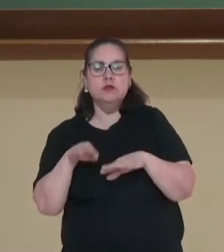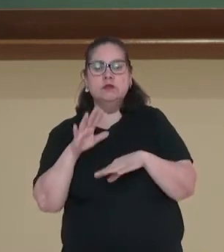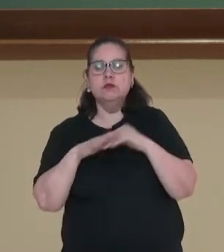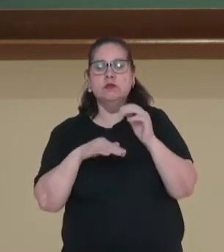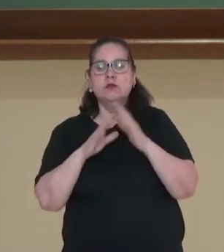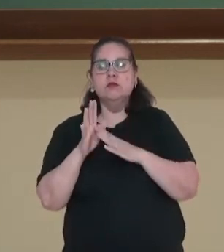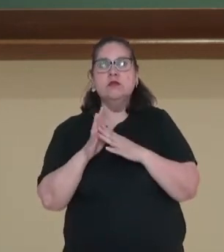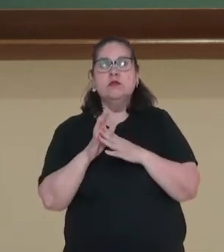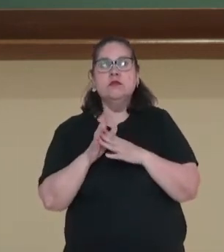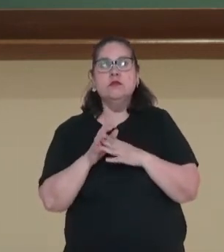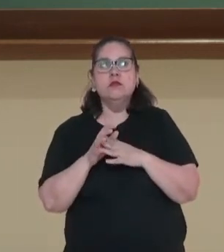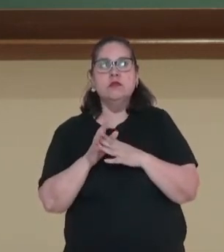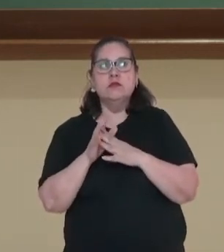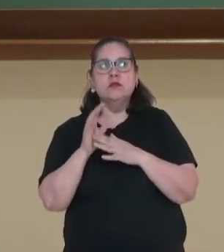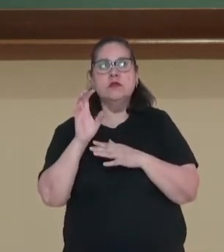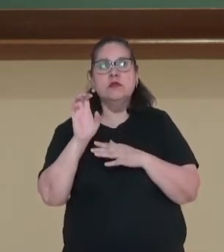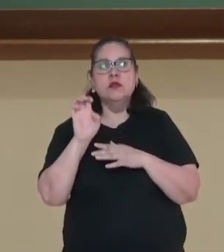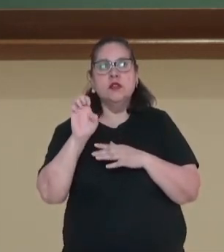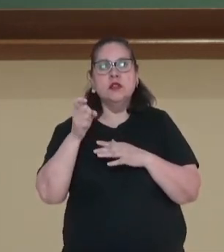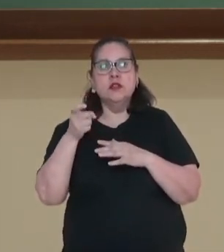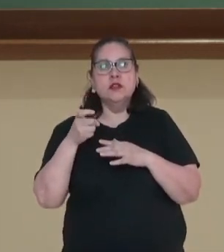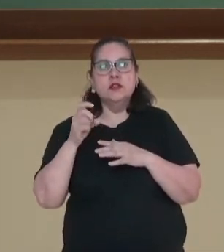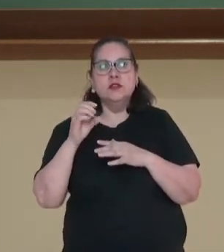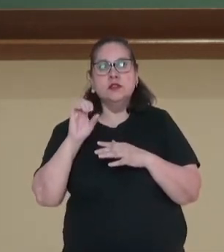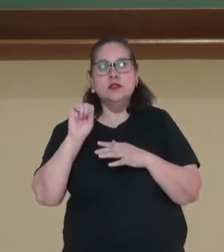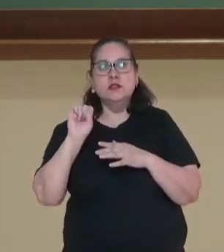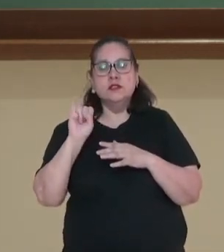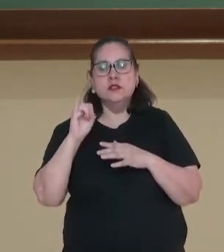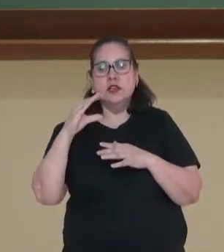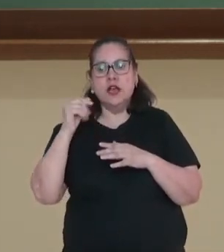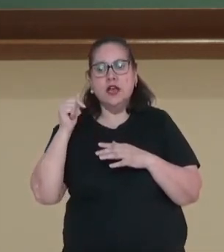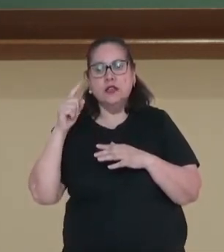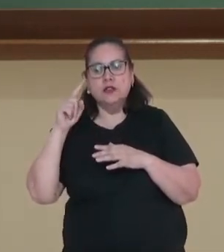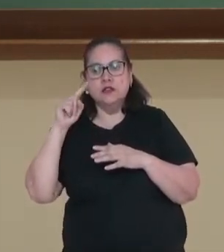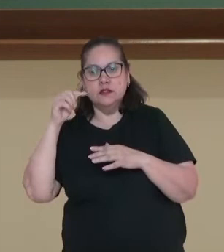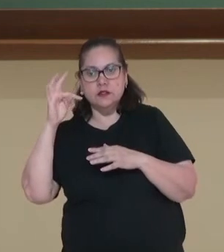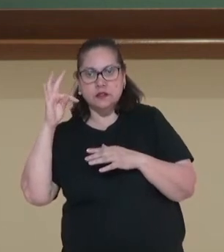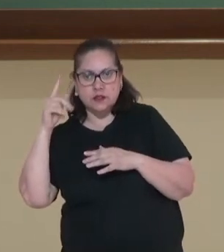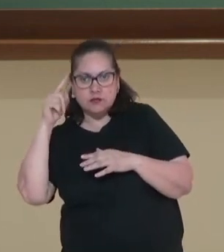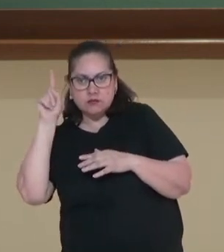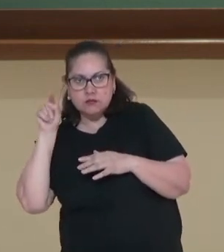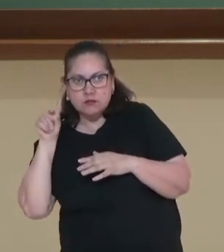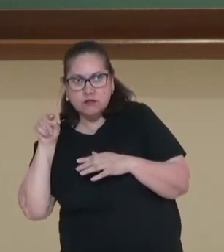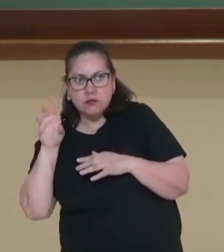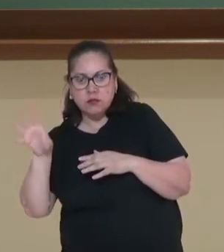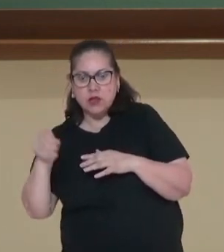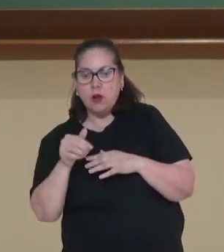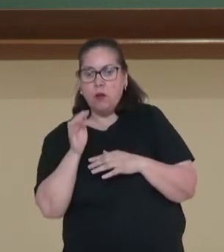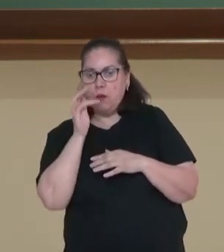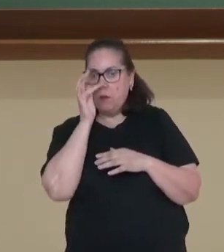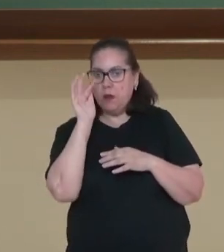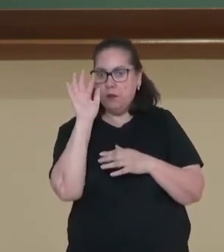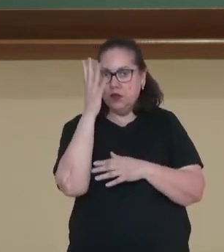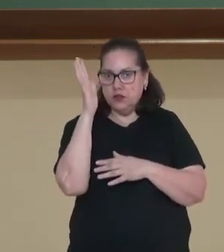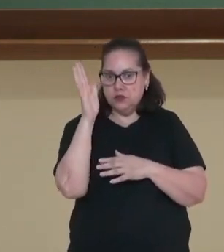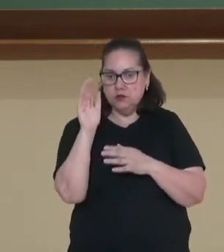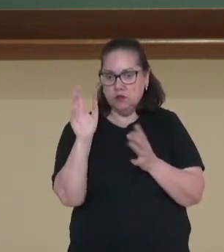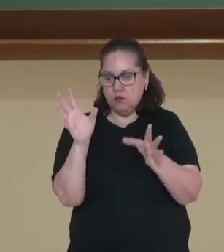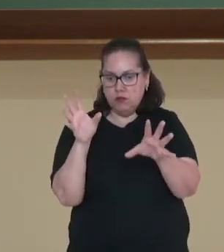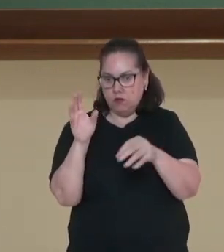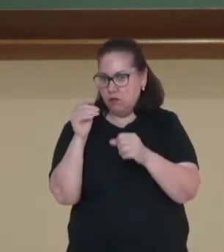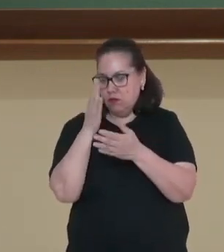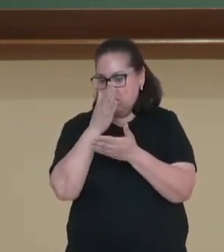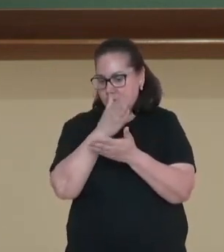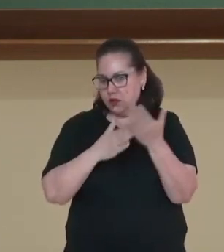uma essicata, tá? Então, o que é uma essicata? Essicata é você pegar uma planta, né, ou uma parte da